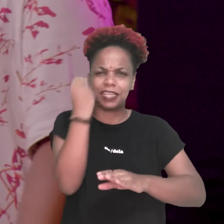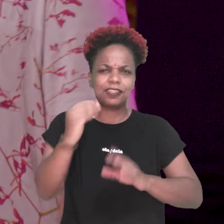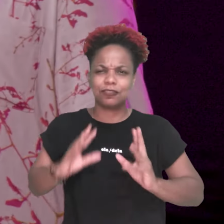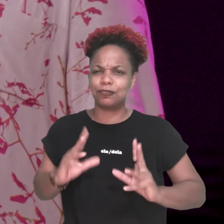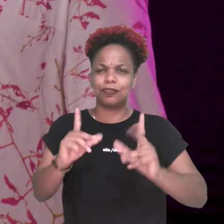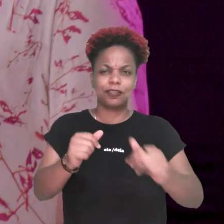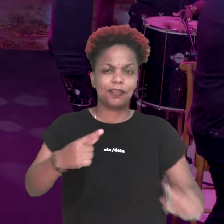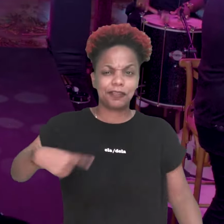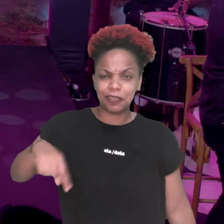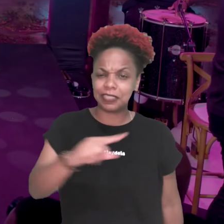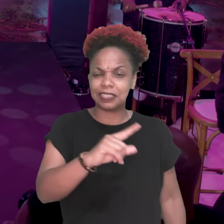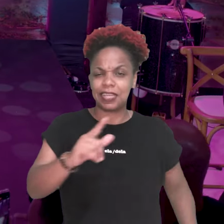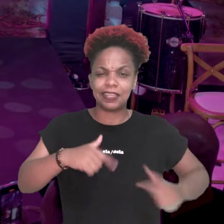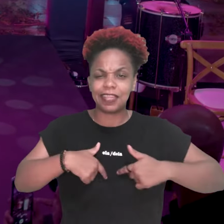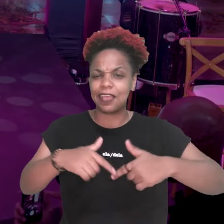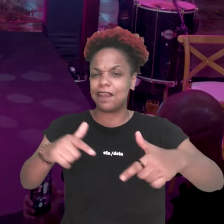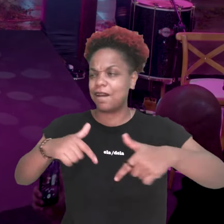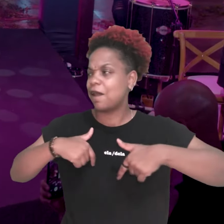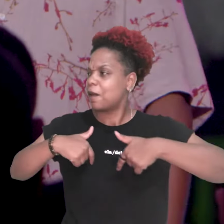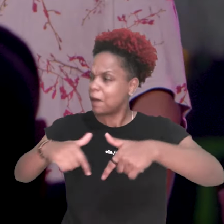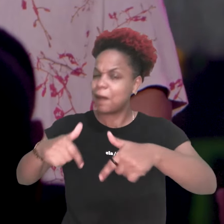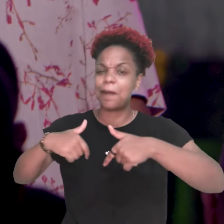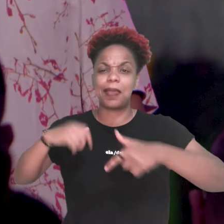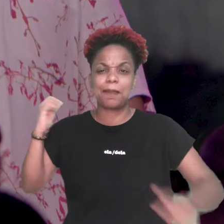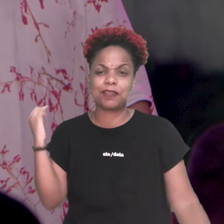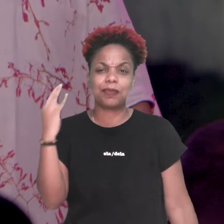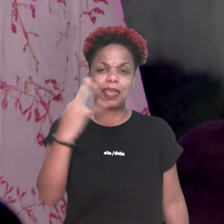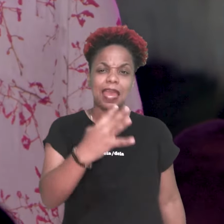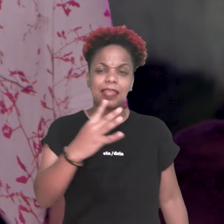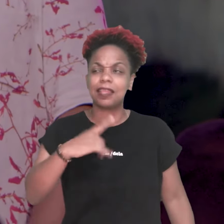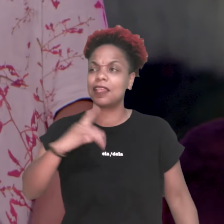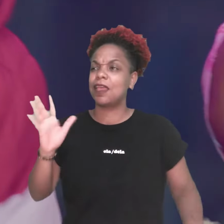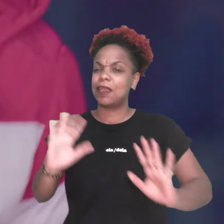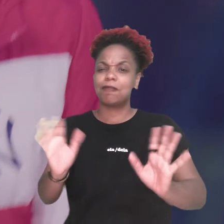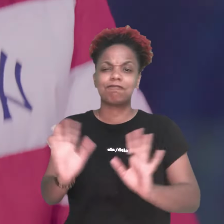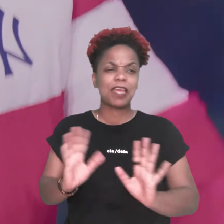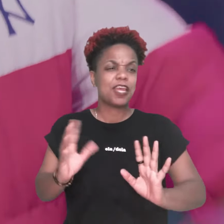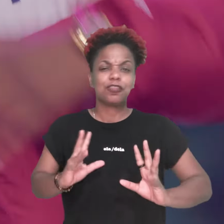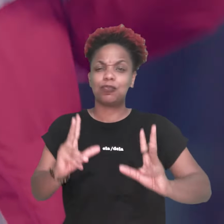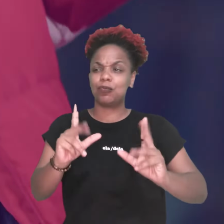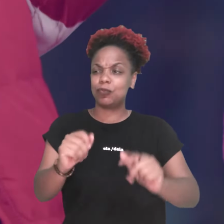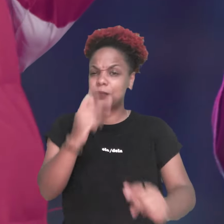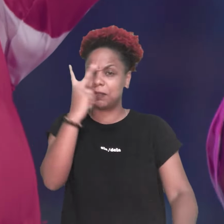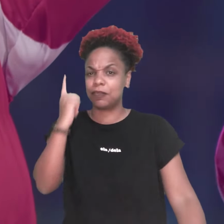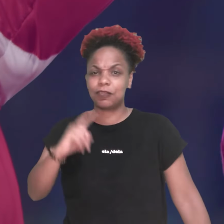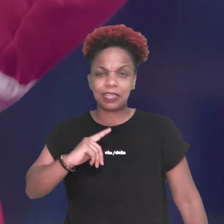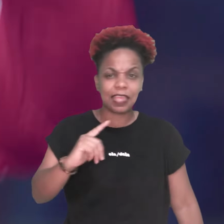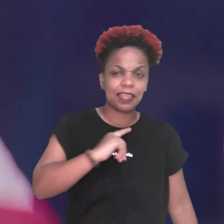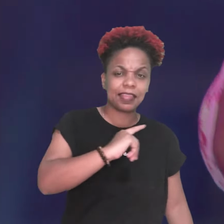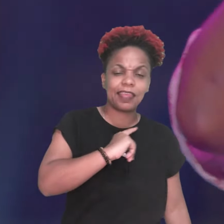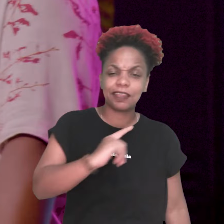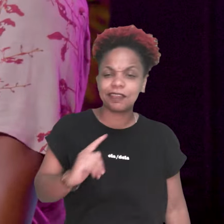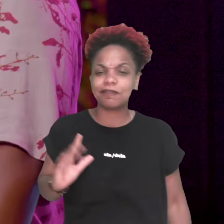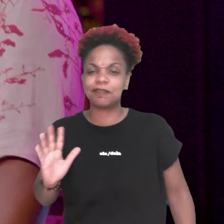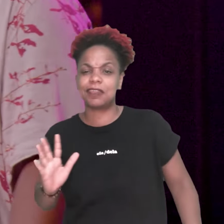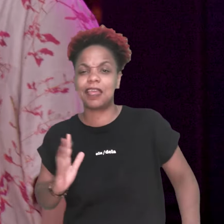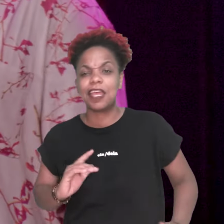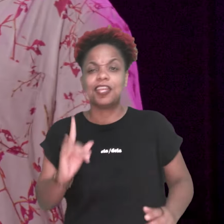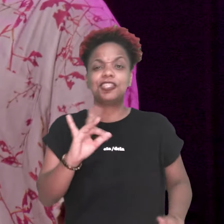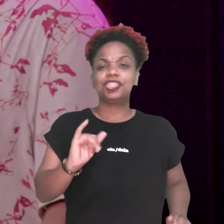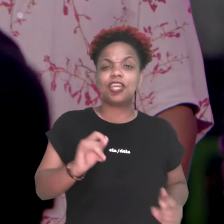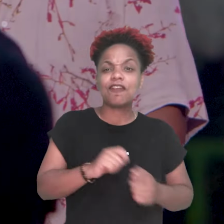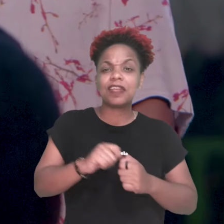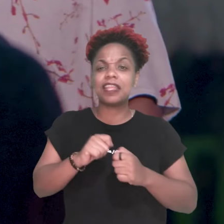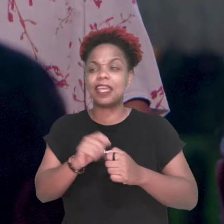gente bate, patina na largada. Sossego, faz faxina, tira o sapato, reclina. Vai dormir com a trematina. Se hoje é dia de